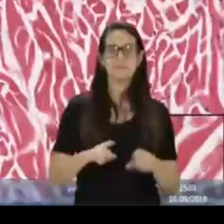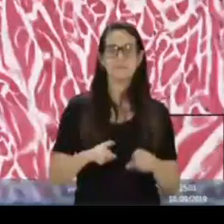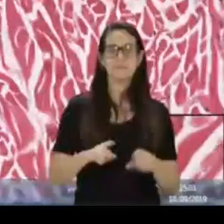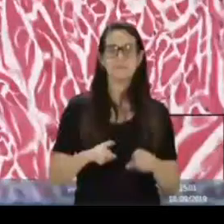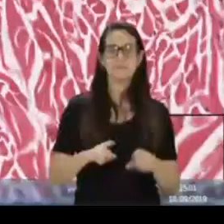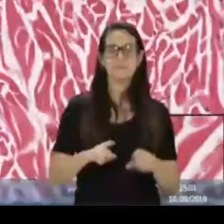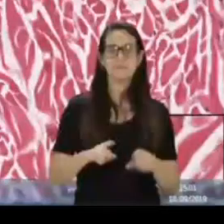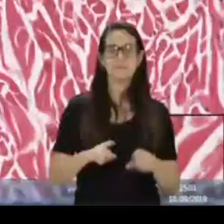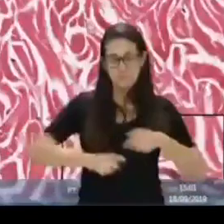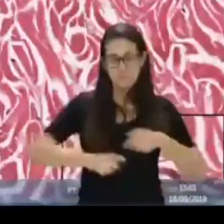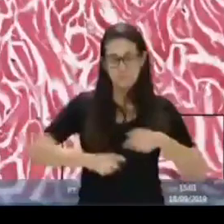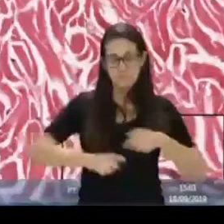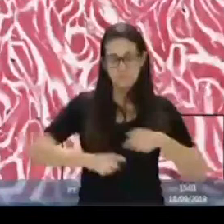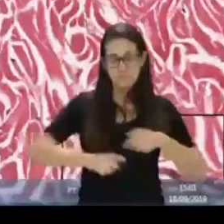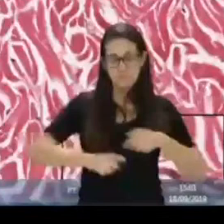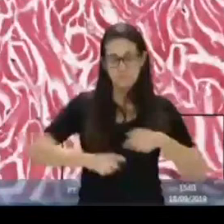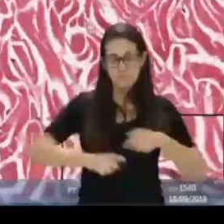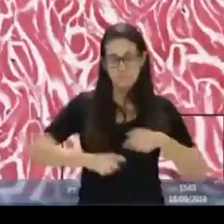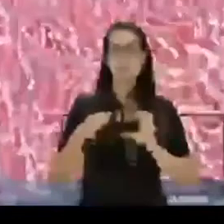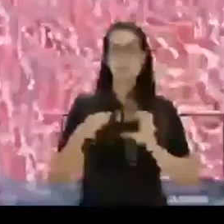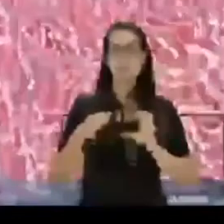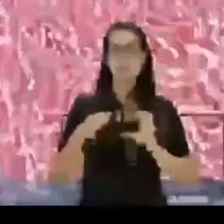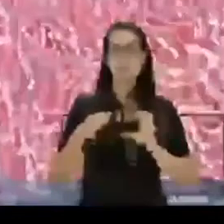Então, só diminuindo um pouquinho mais esse zoom,